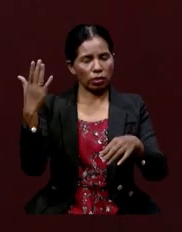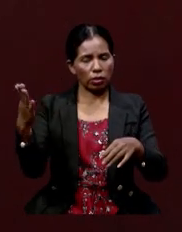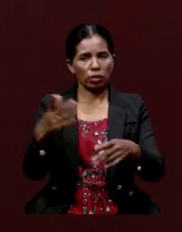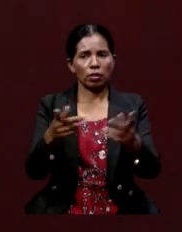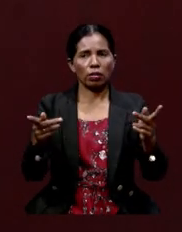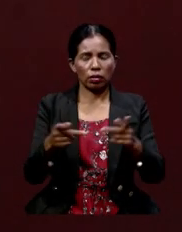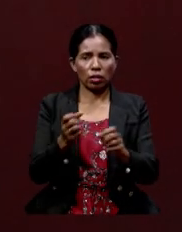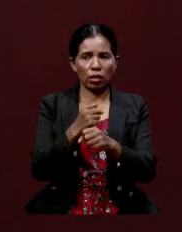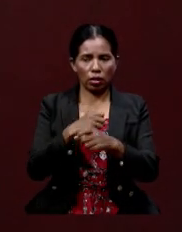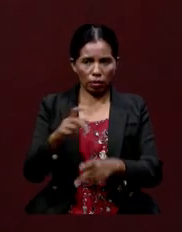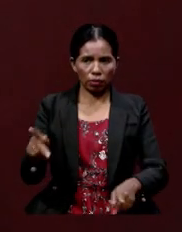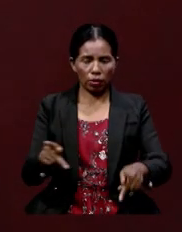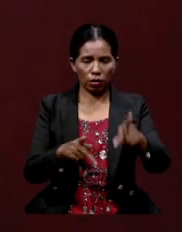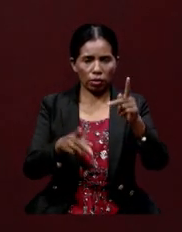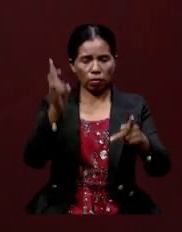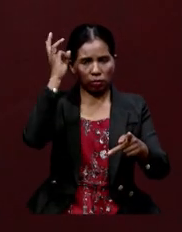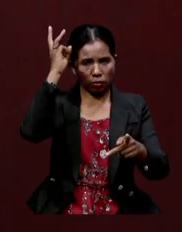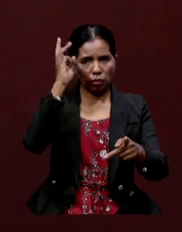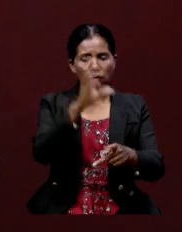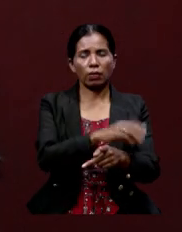halo publiku mas confusaun i